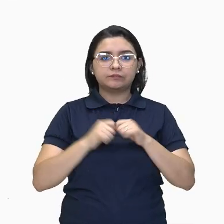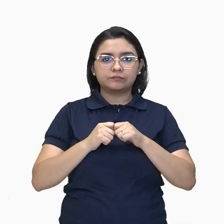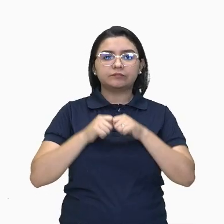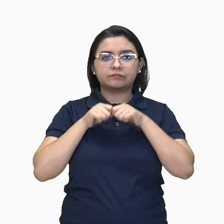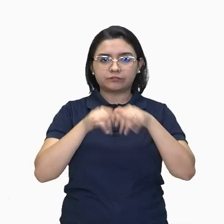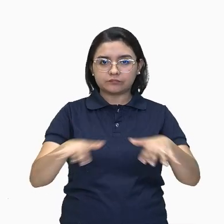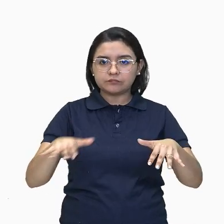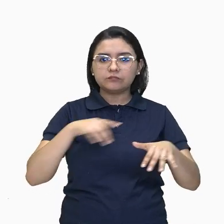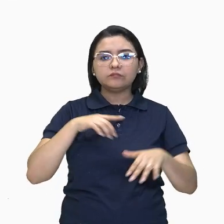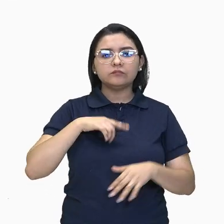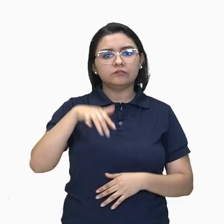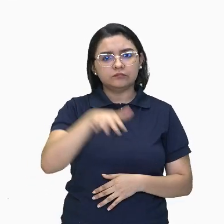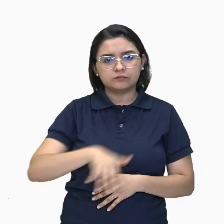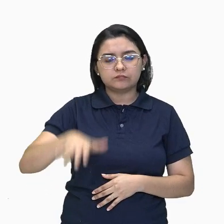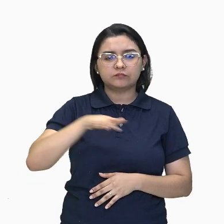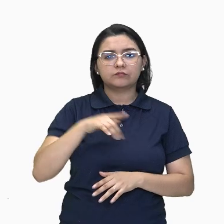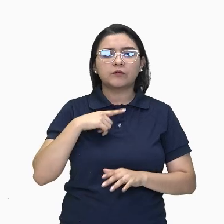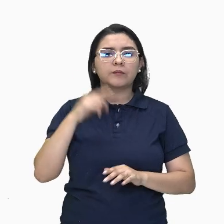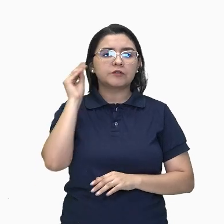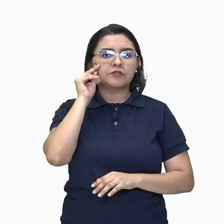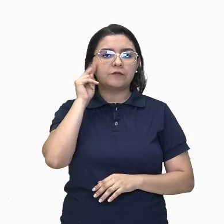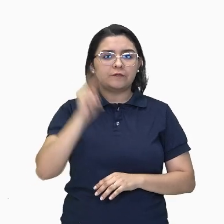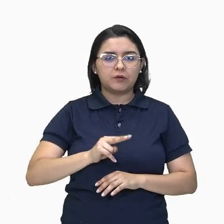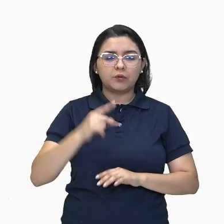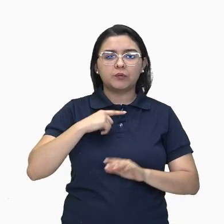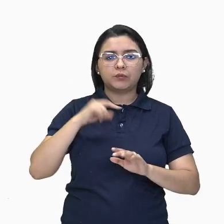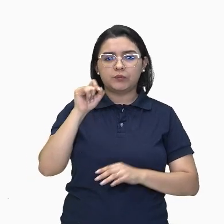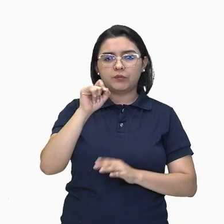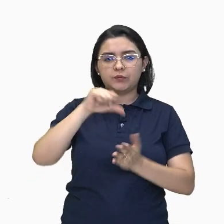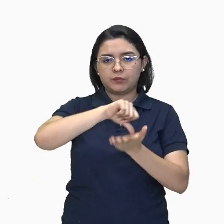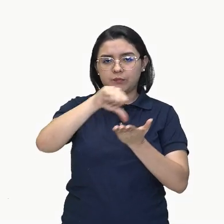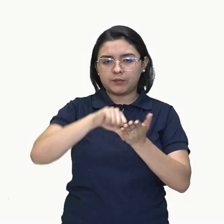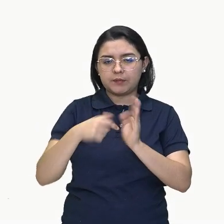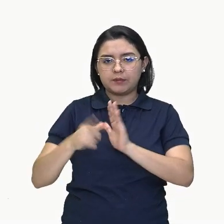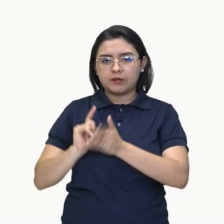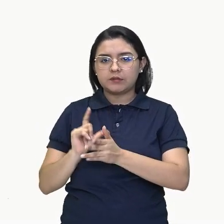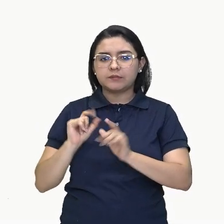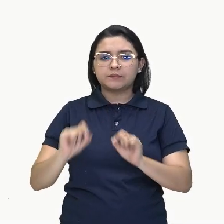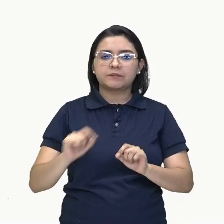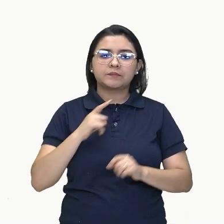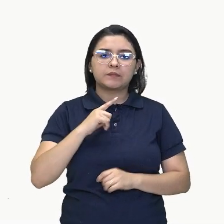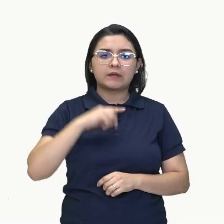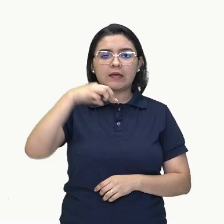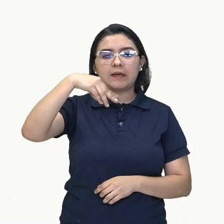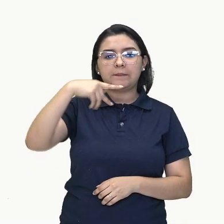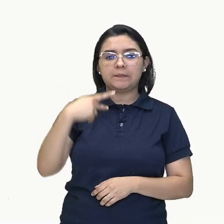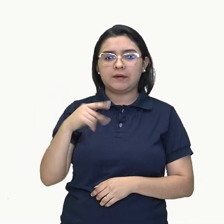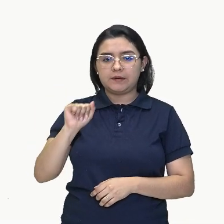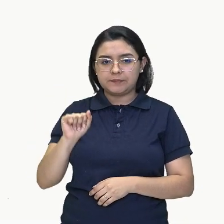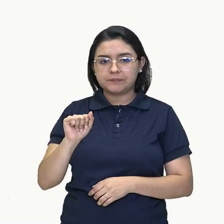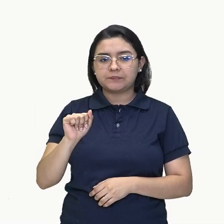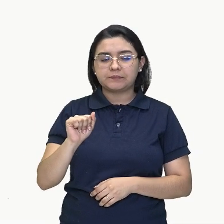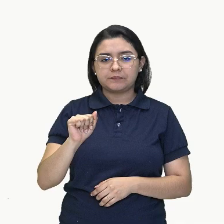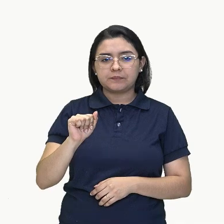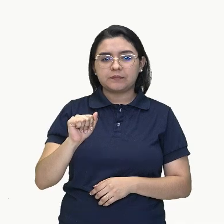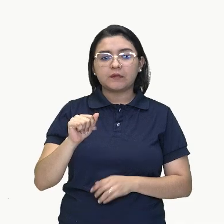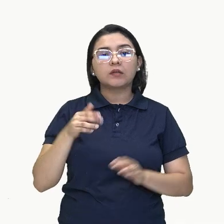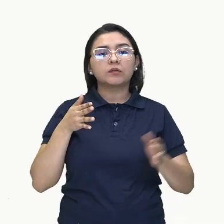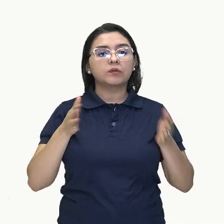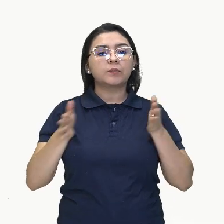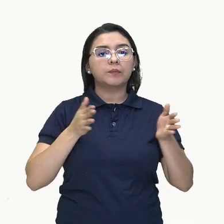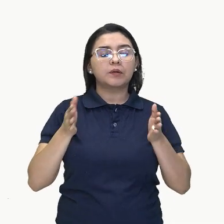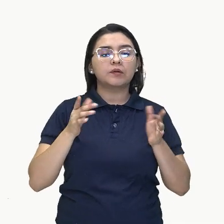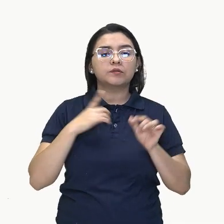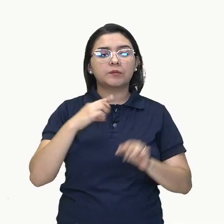região, como nós vimos no mapa anterior, né, que é a massa polar atlântica. E aí, durante o período